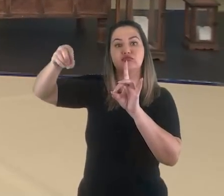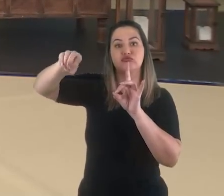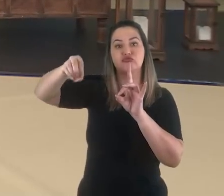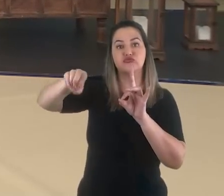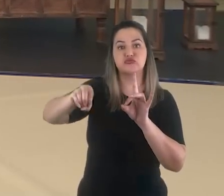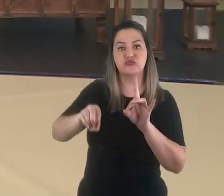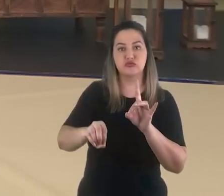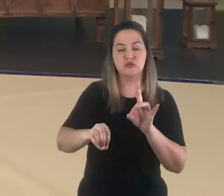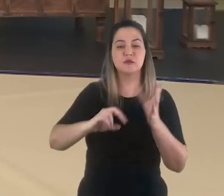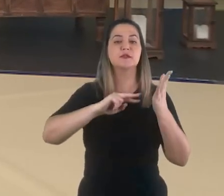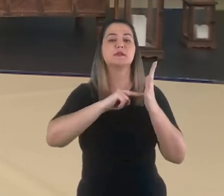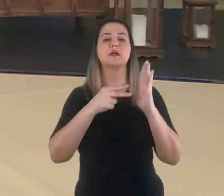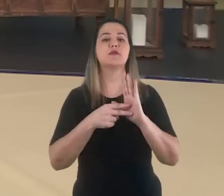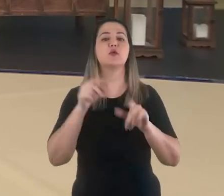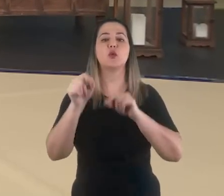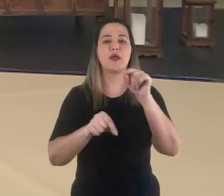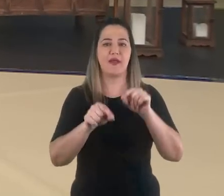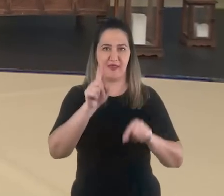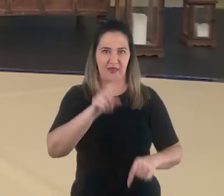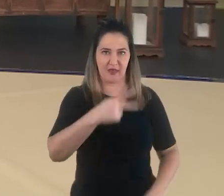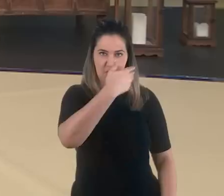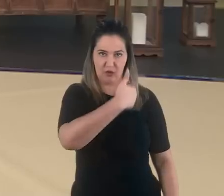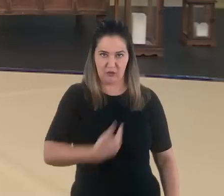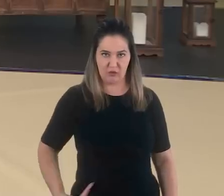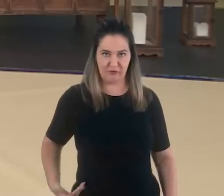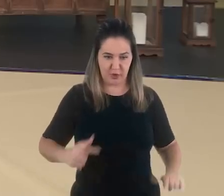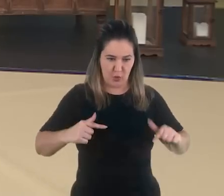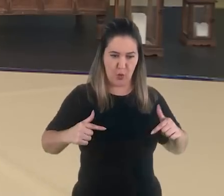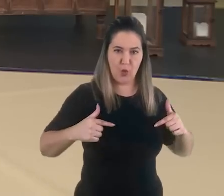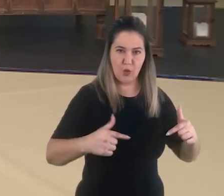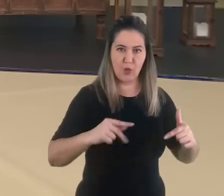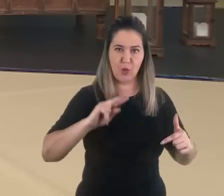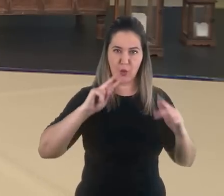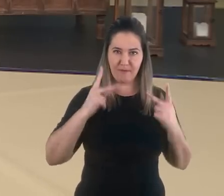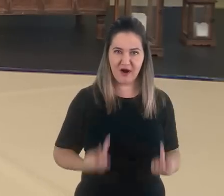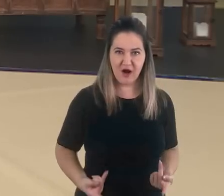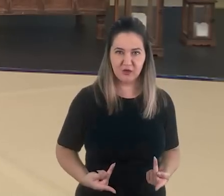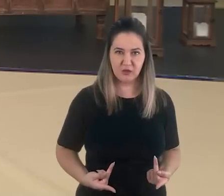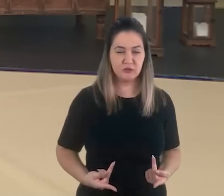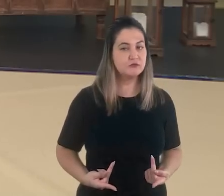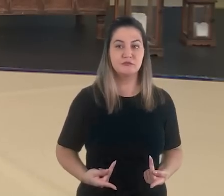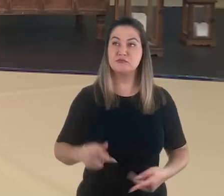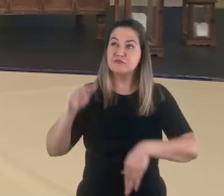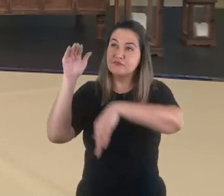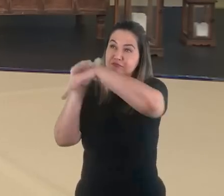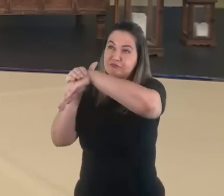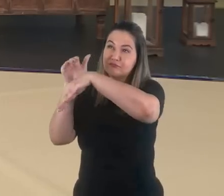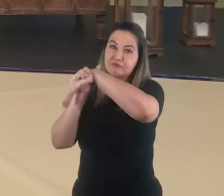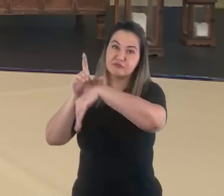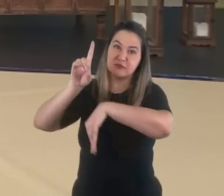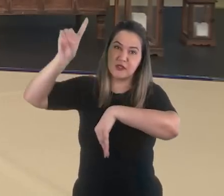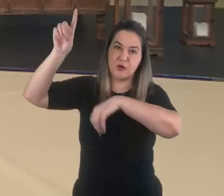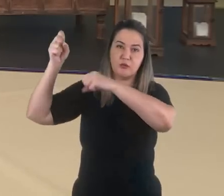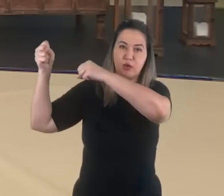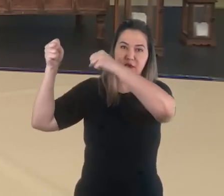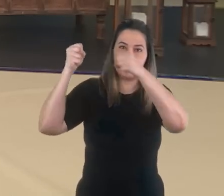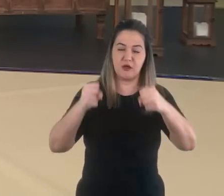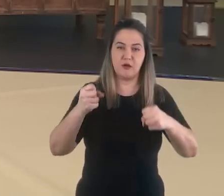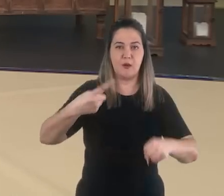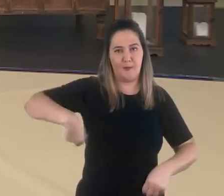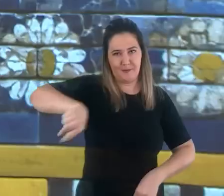significa resultado da ação humana, mas é obra da soberania de Deus. E nós aguardamos a volta do